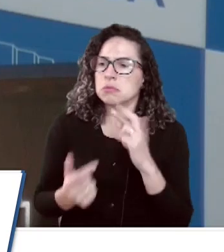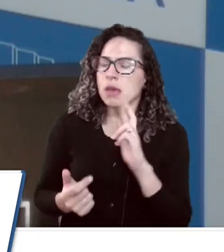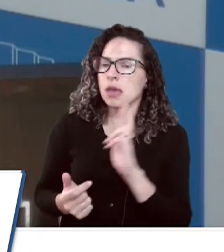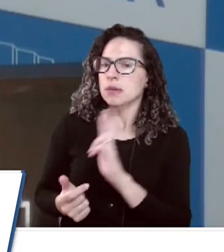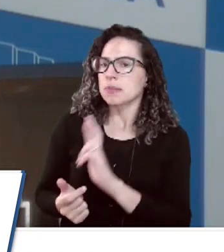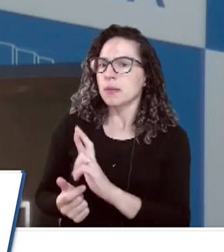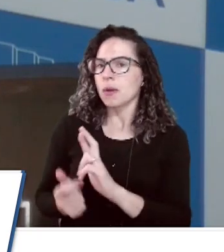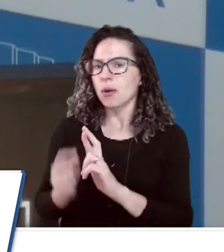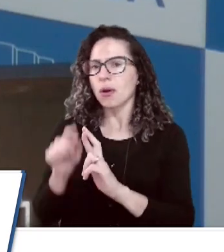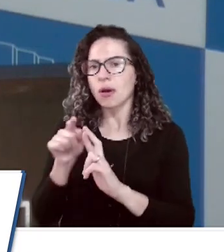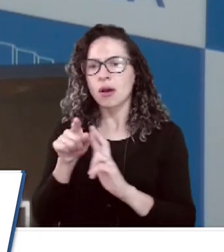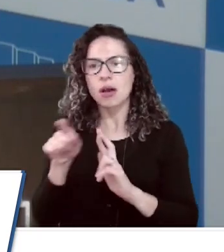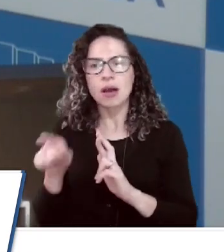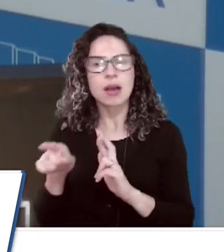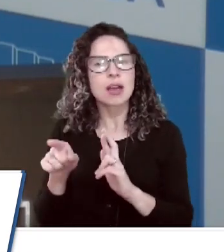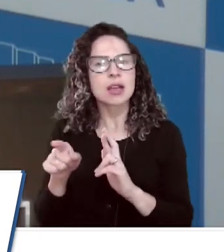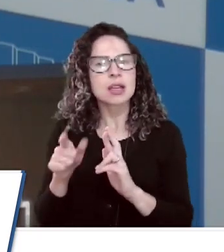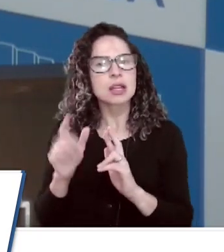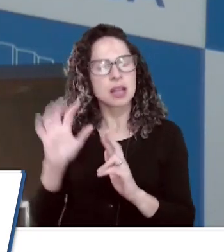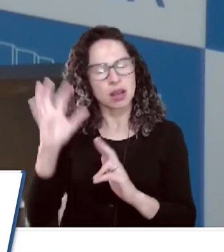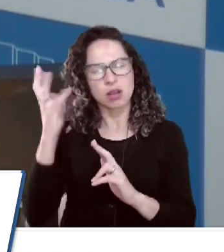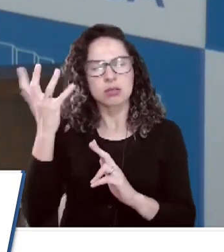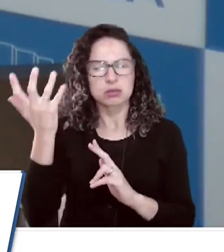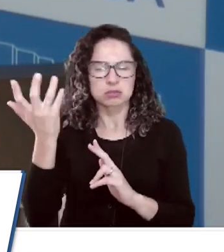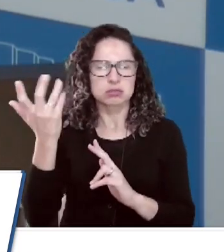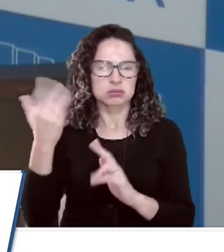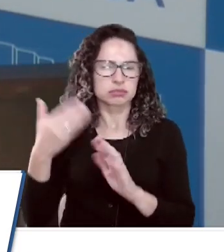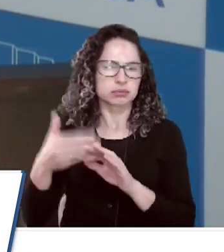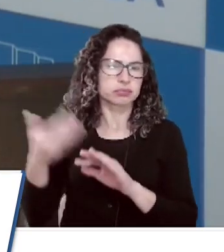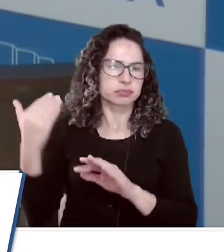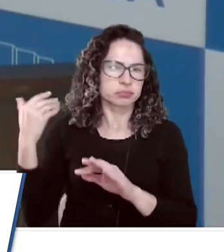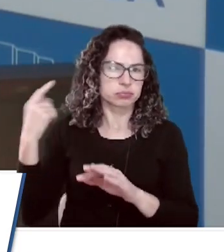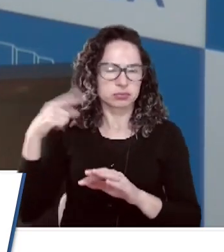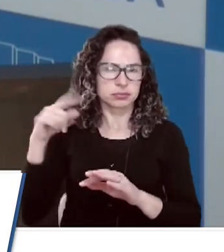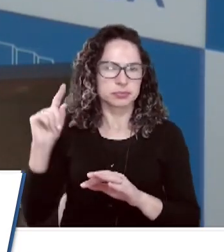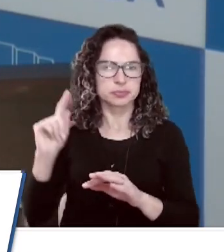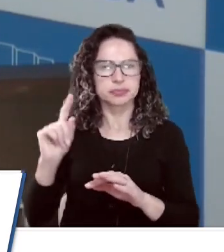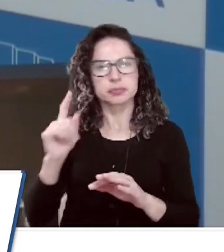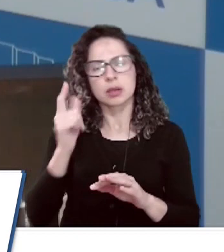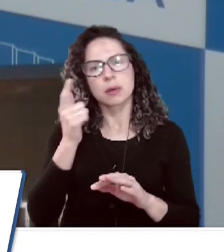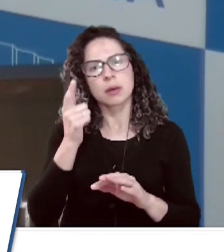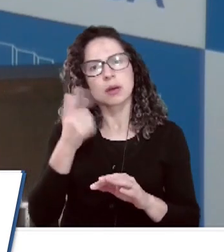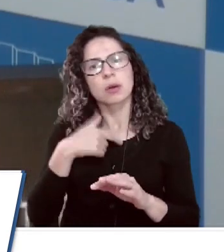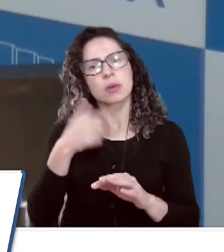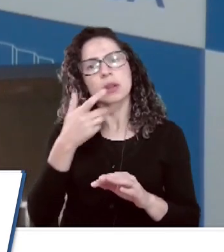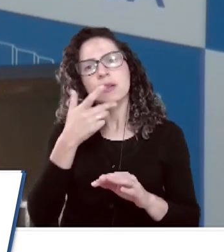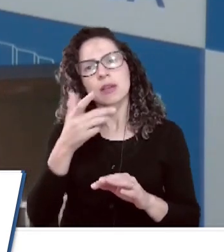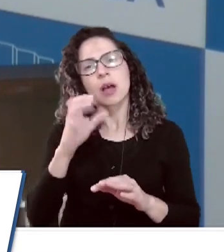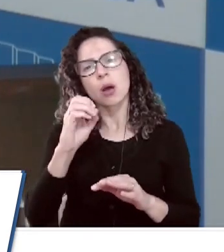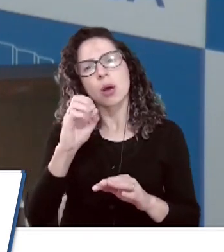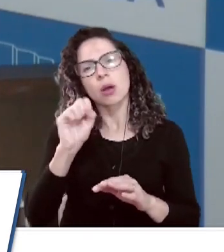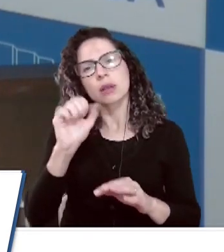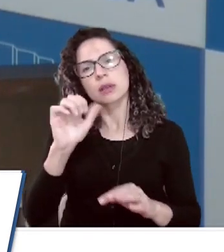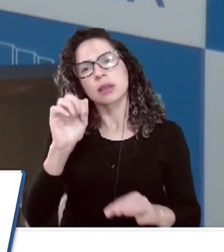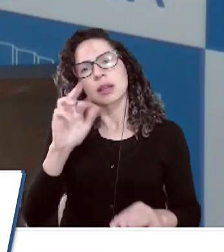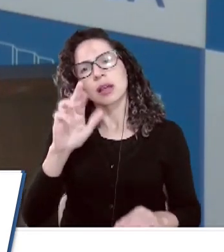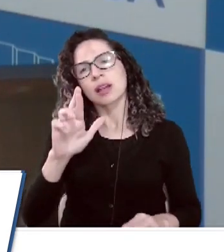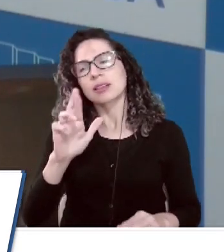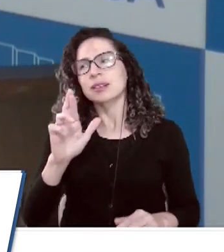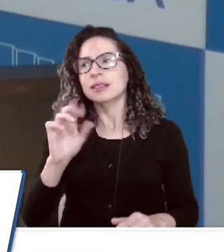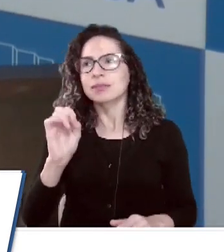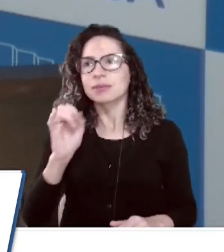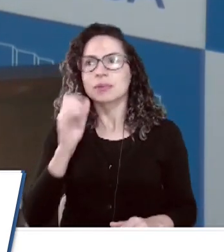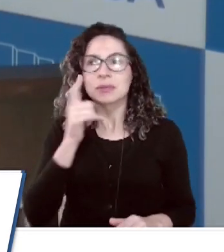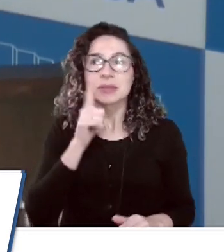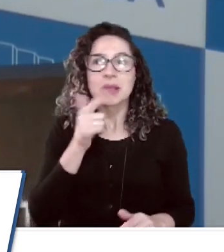que ocorreu nesses últimos dias, através dessa fala do Oscar, se é que a gente pode tirar alguma coisa boa